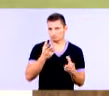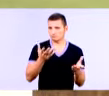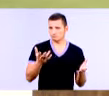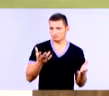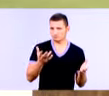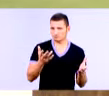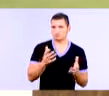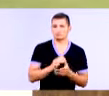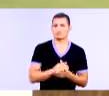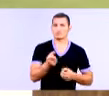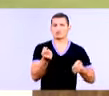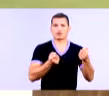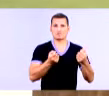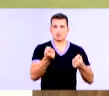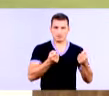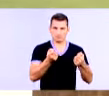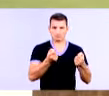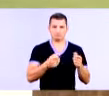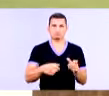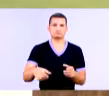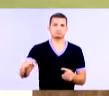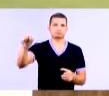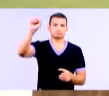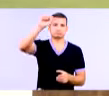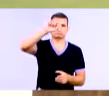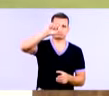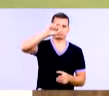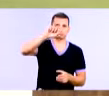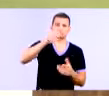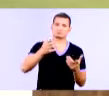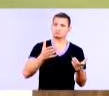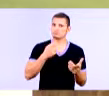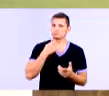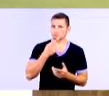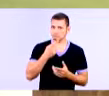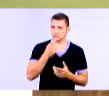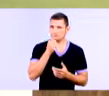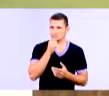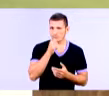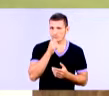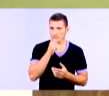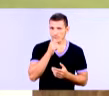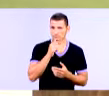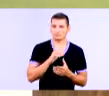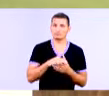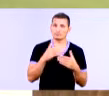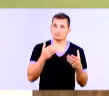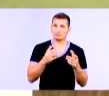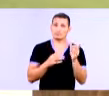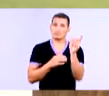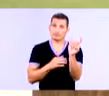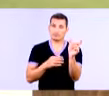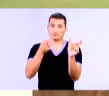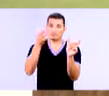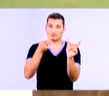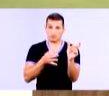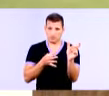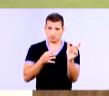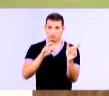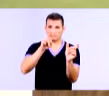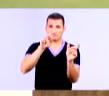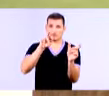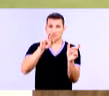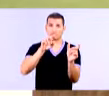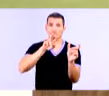Eu poderia ter uma jarrinha que seria o mais indicado. Então, declarar o tipo correto vai melhorar